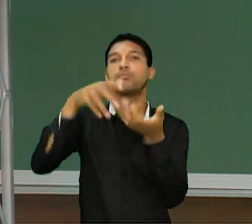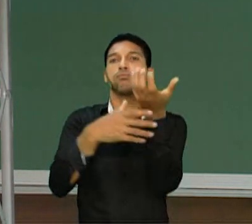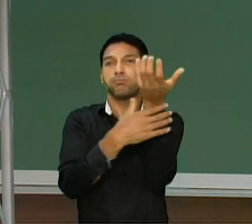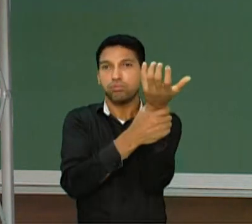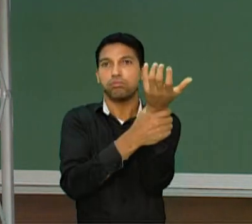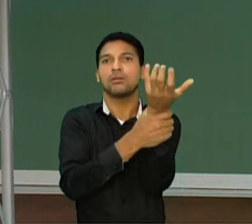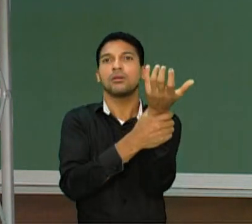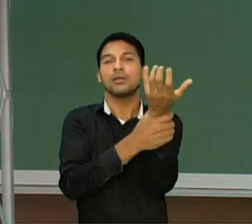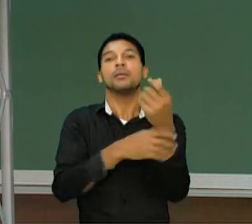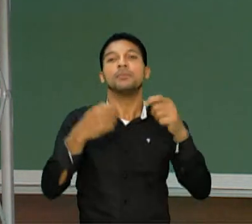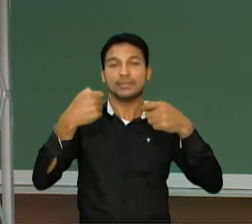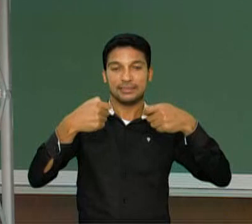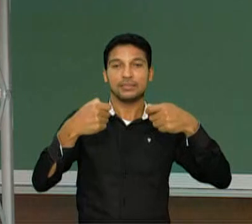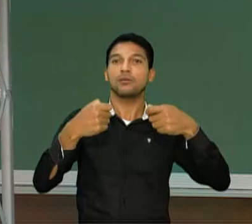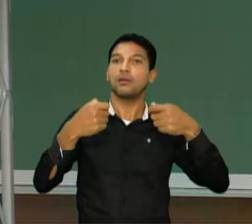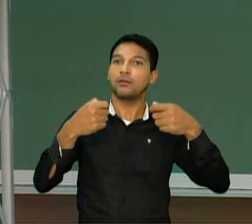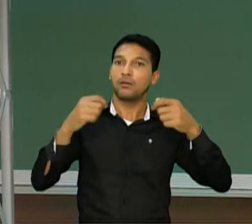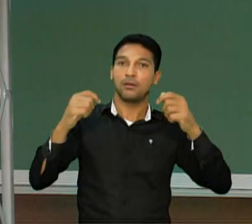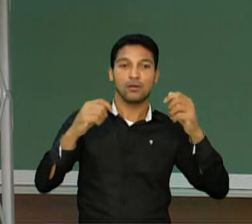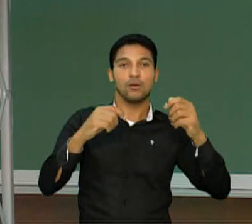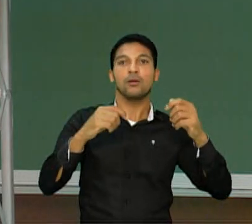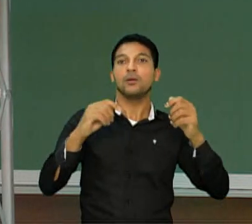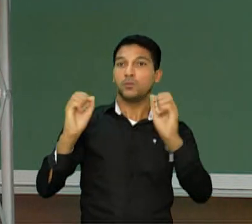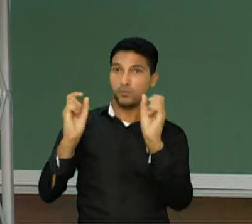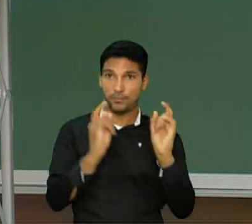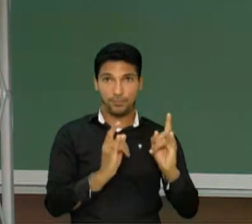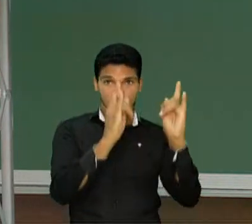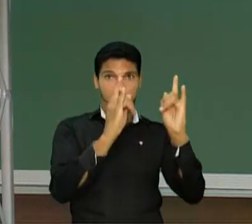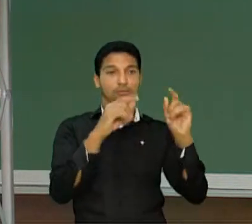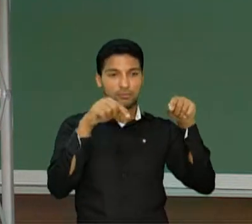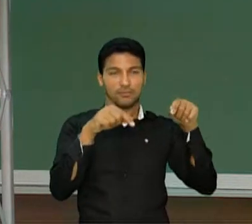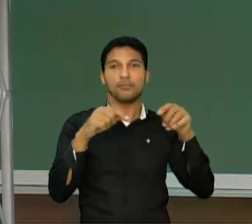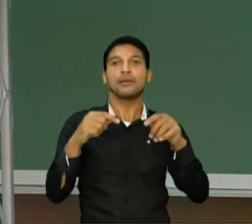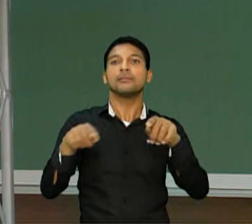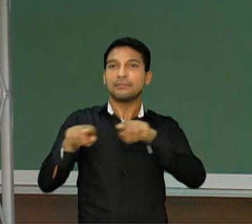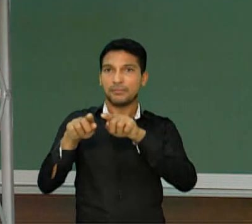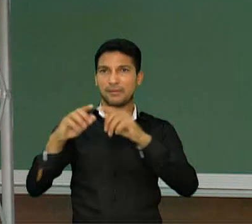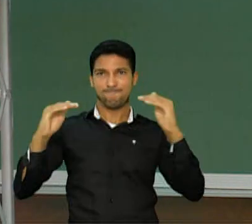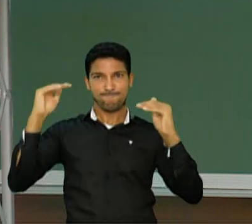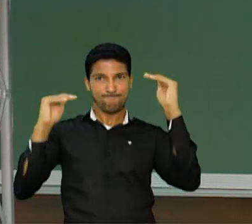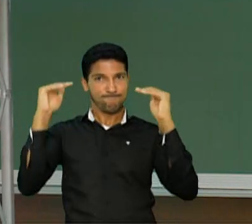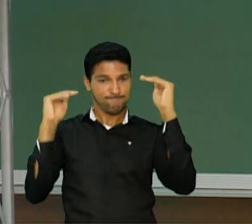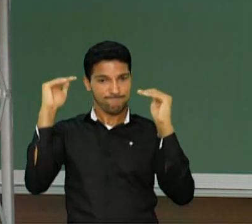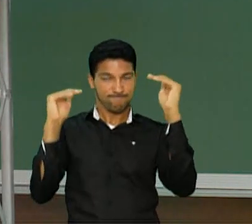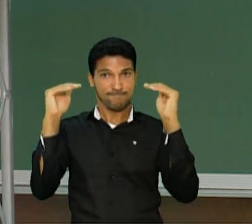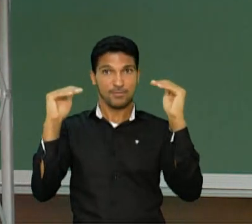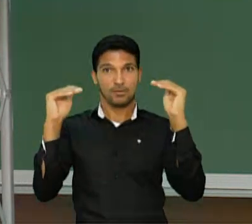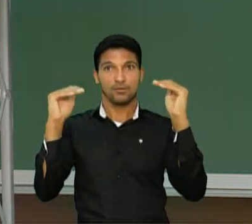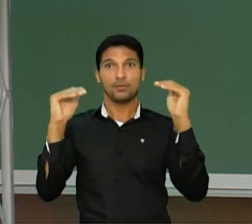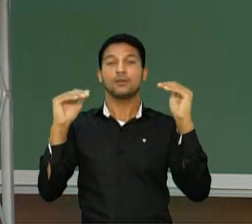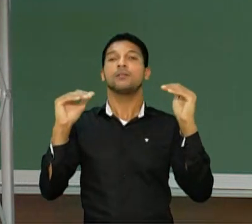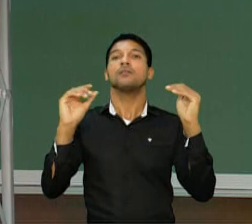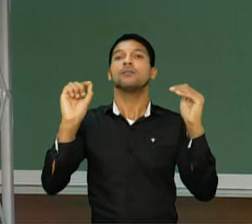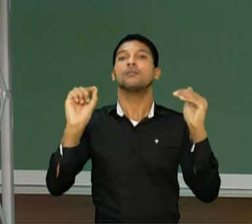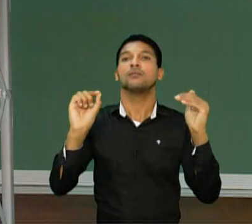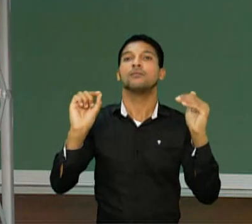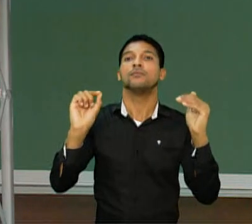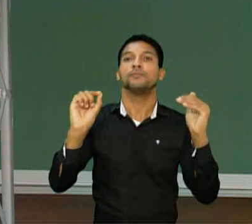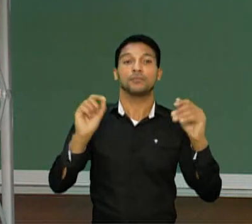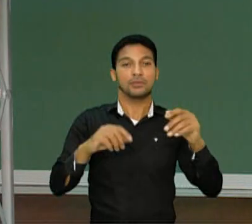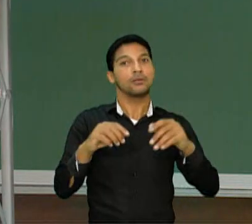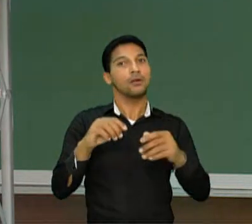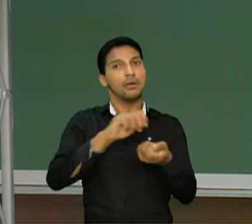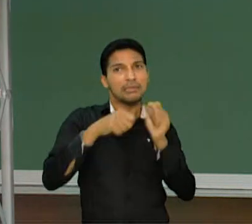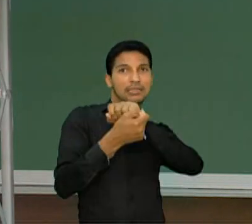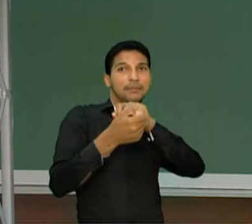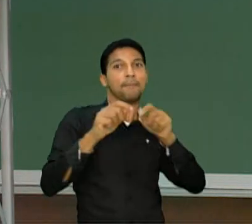e sustentabilidade. A falta de materiais individuais, isso existe, o que muitas vezes não implica na utilização.